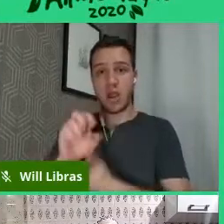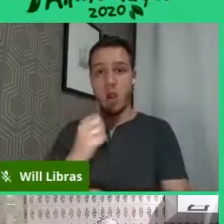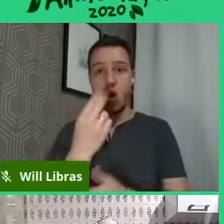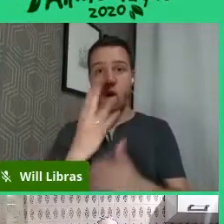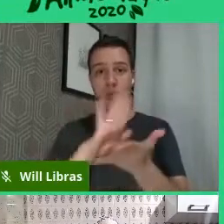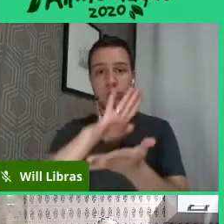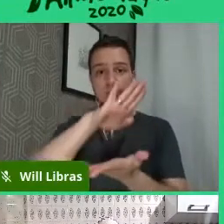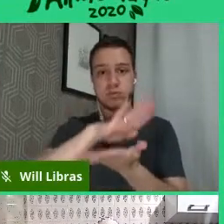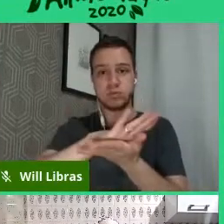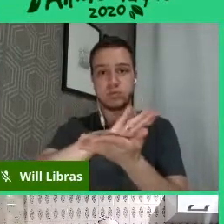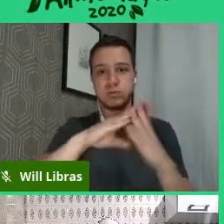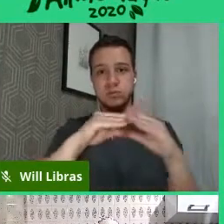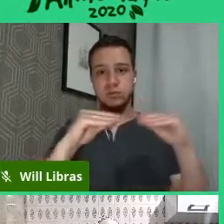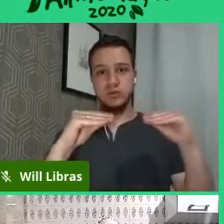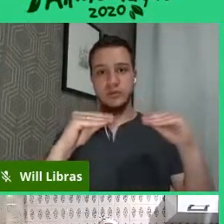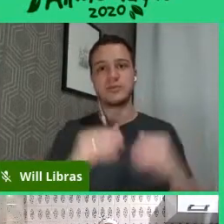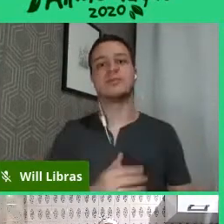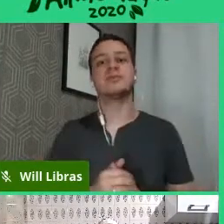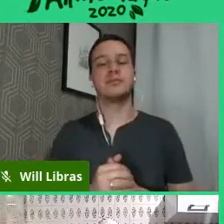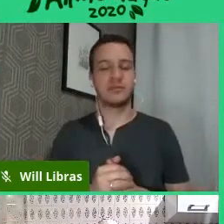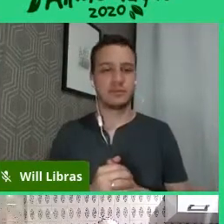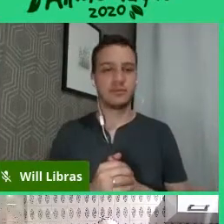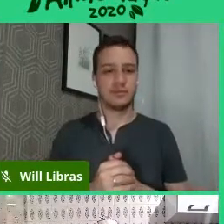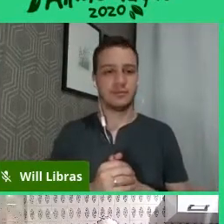formato de hambúrguer, tá?